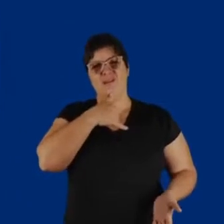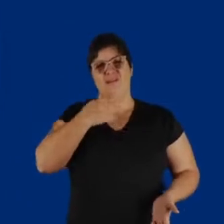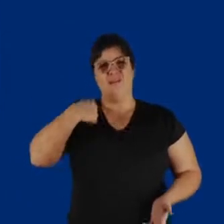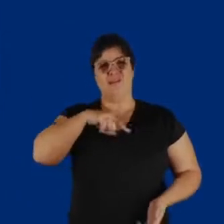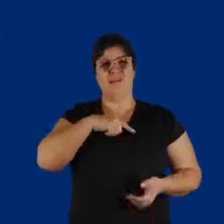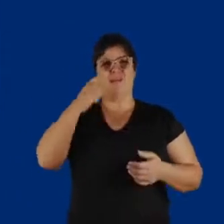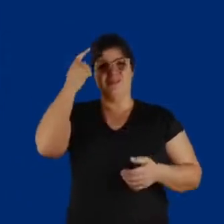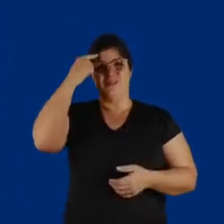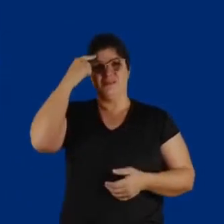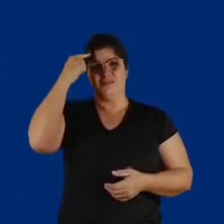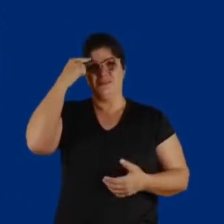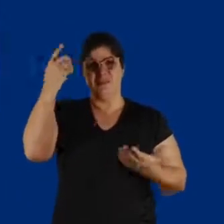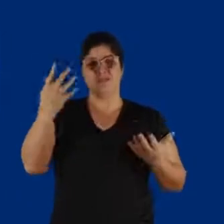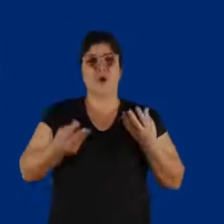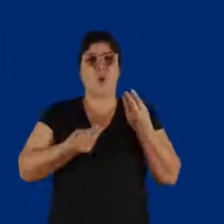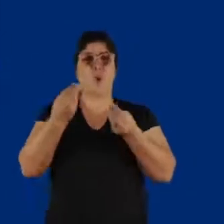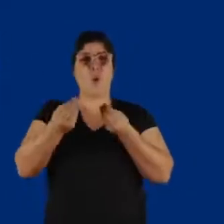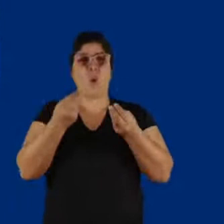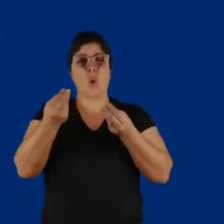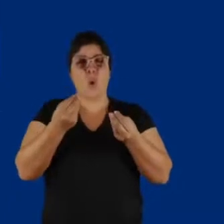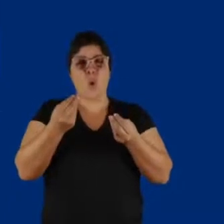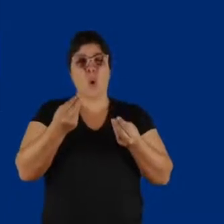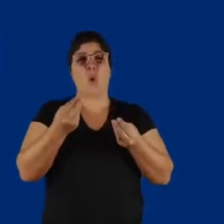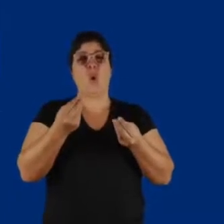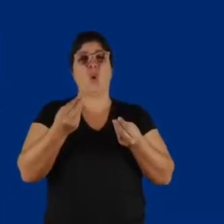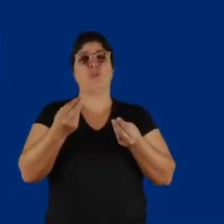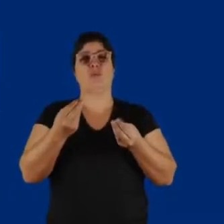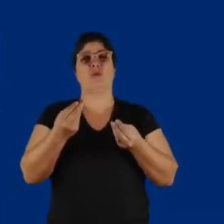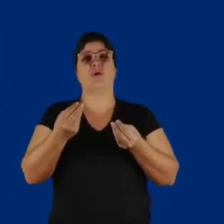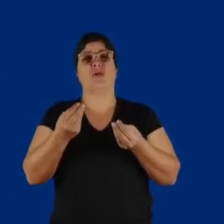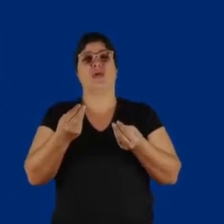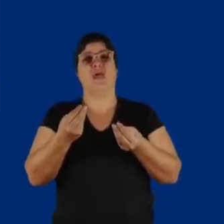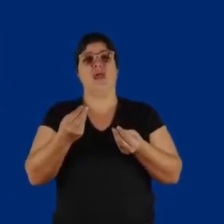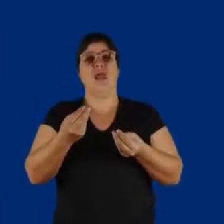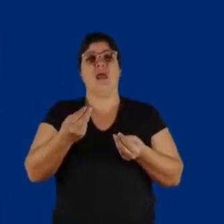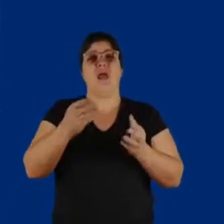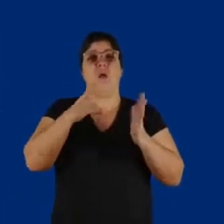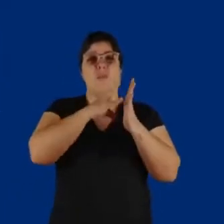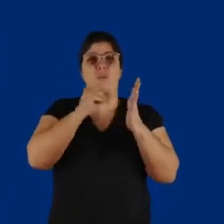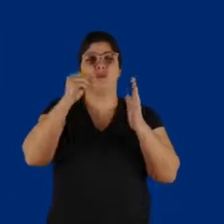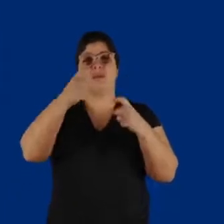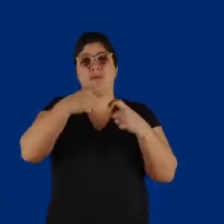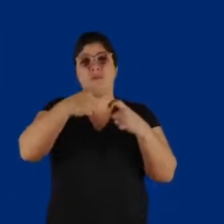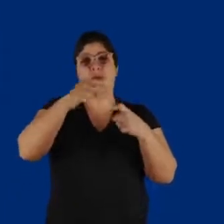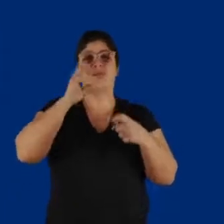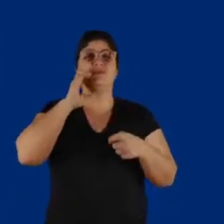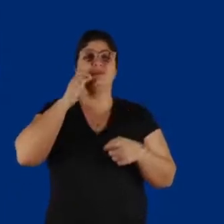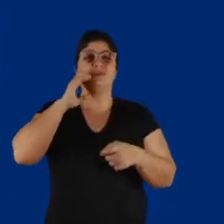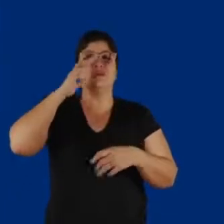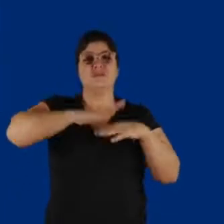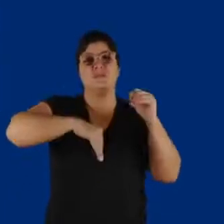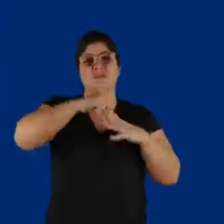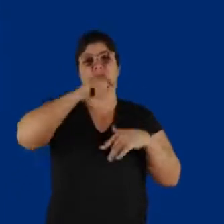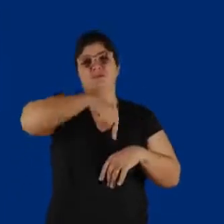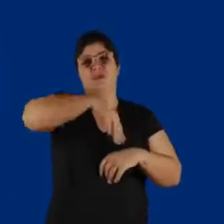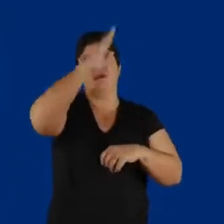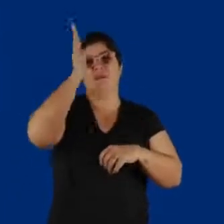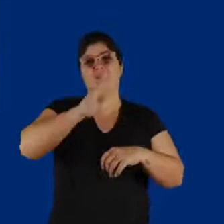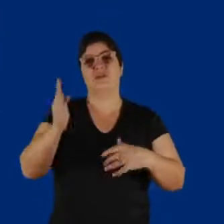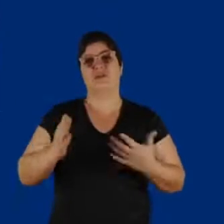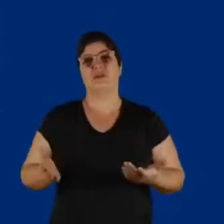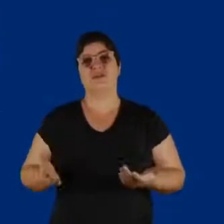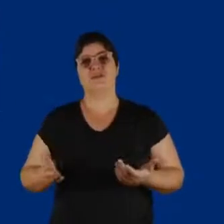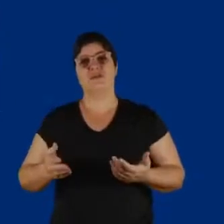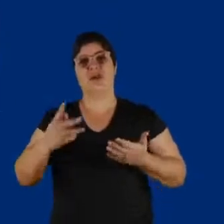que é praticado no Brasil. Então, esse debate da psiquiatria transcultural, ele é muito importante porque ele mostra experiências que isso pode